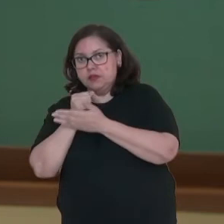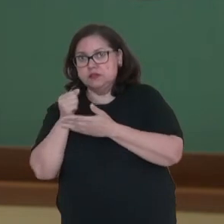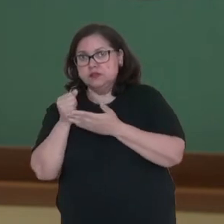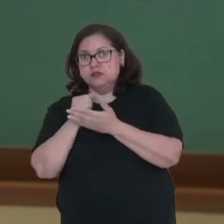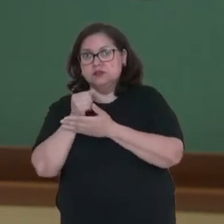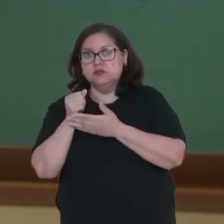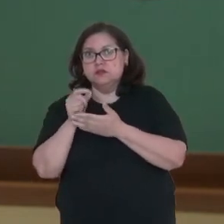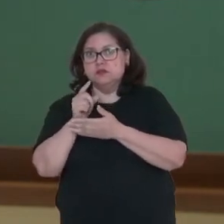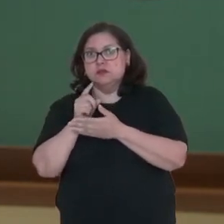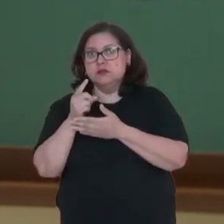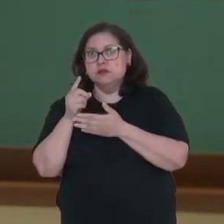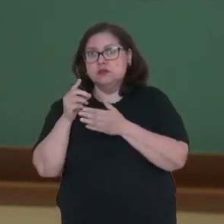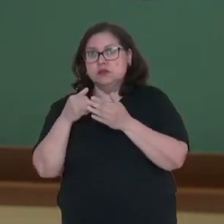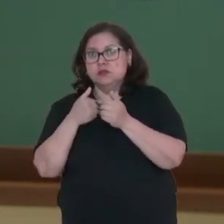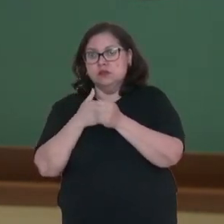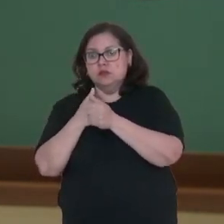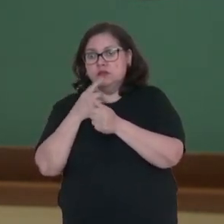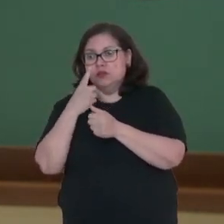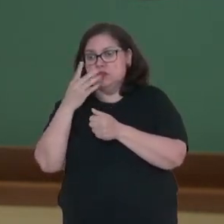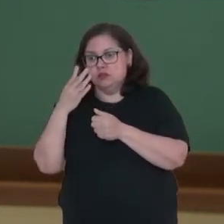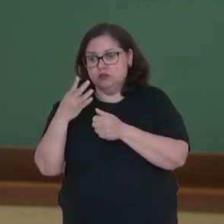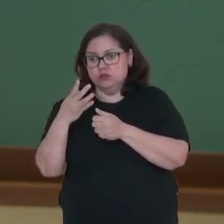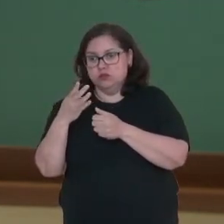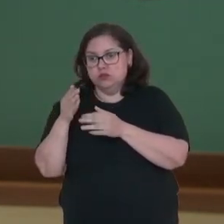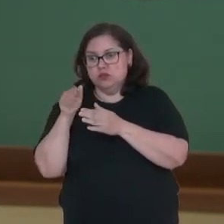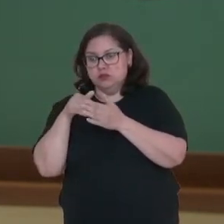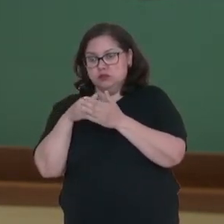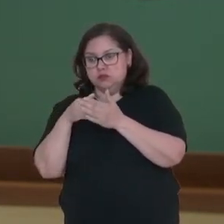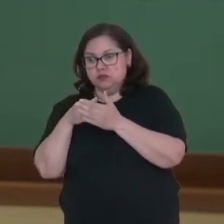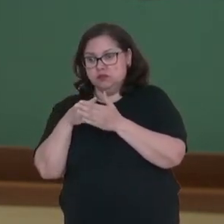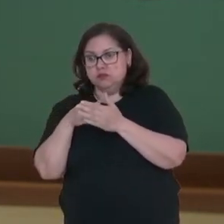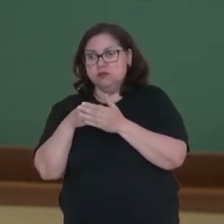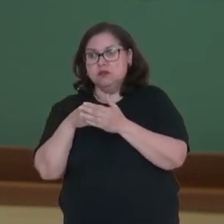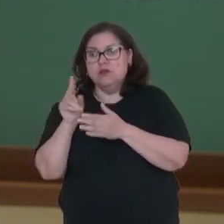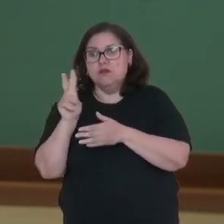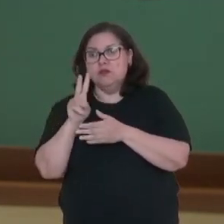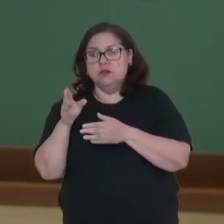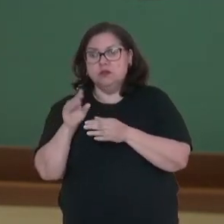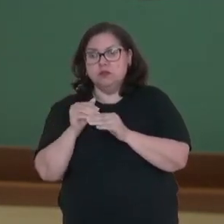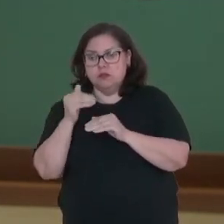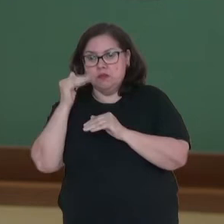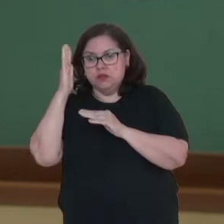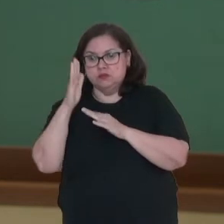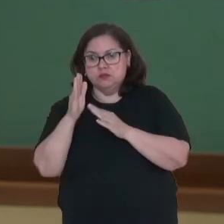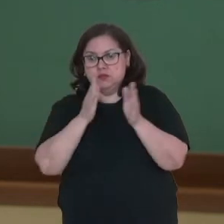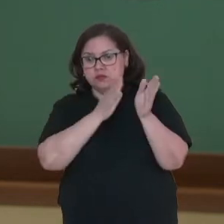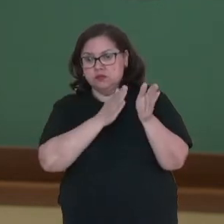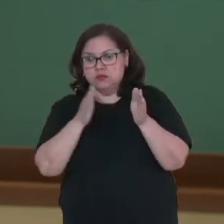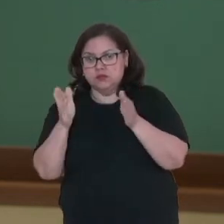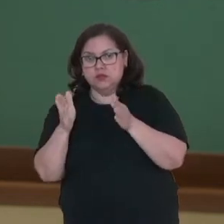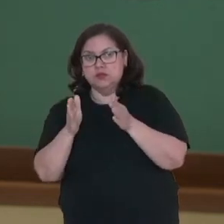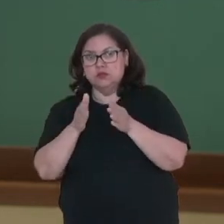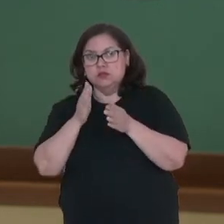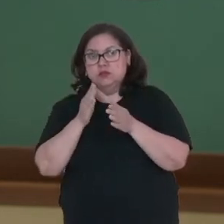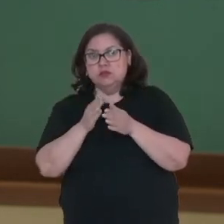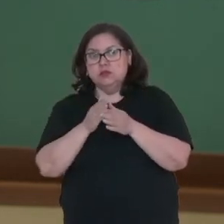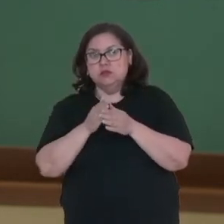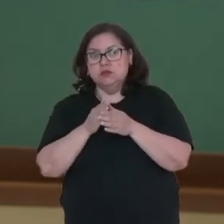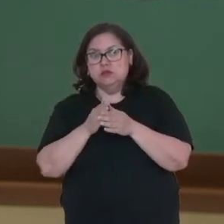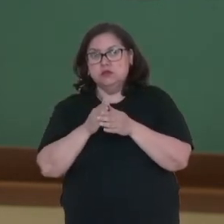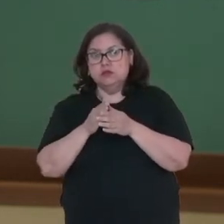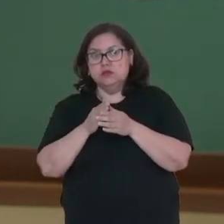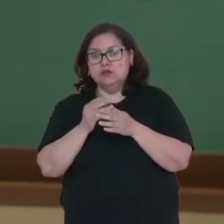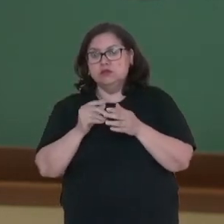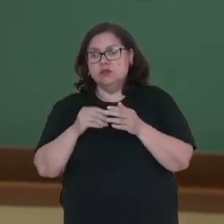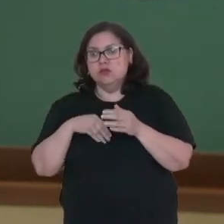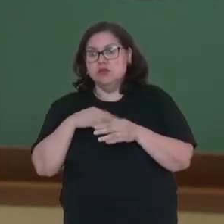ou a substância. Sendo que o 14, ali nós vamos ter o valor máximo da escala, tá? Então, ó, o suco